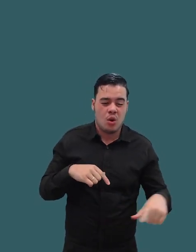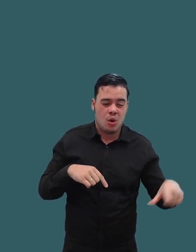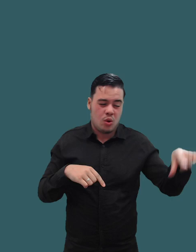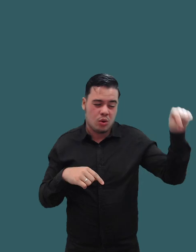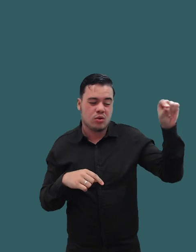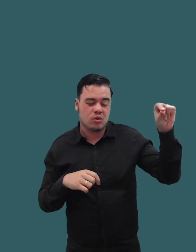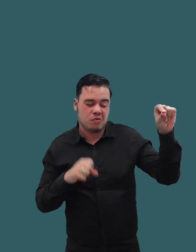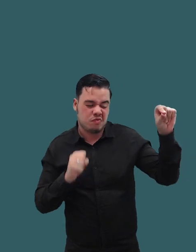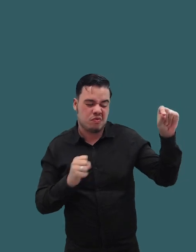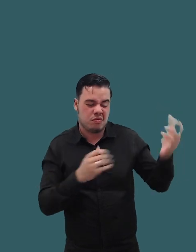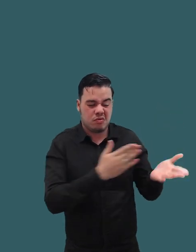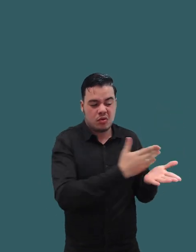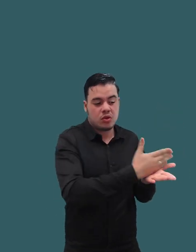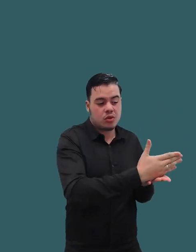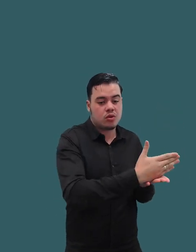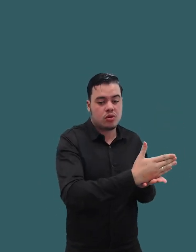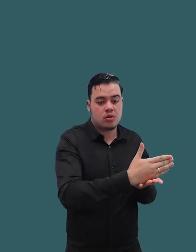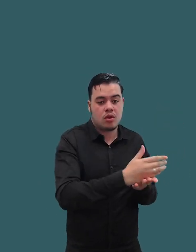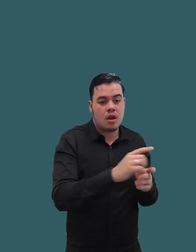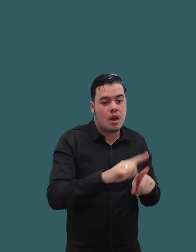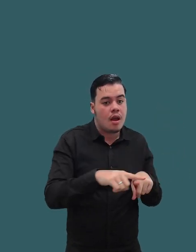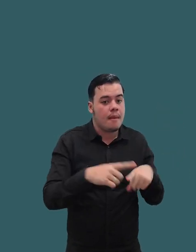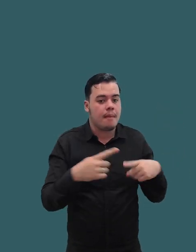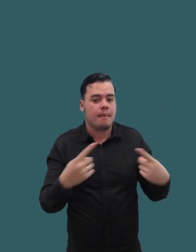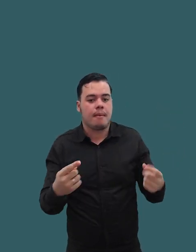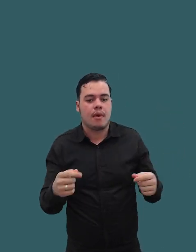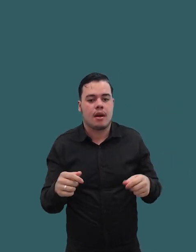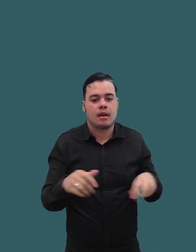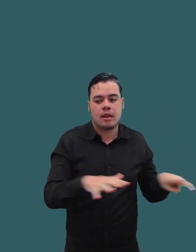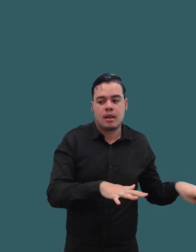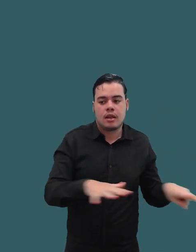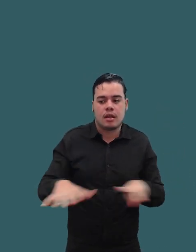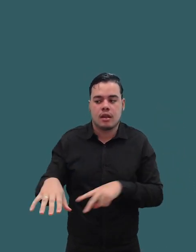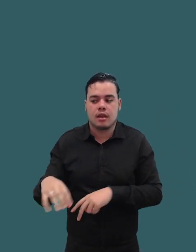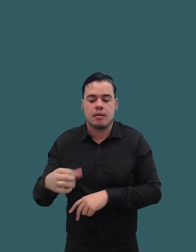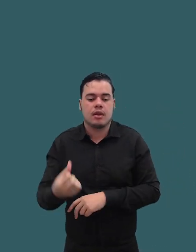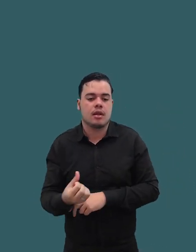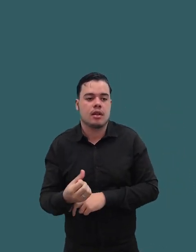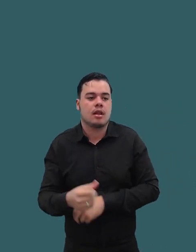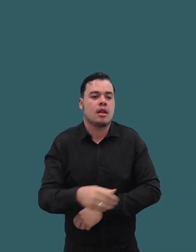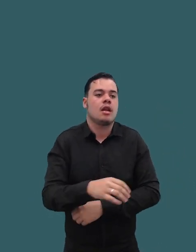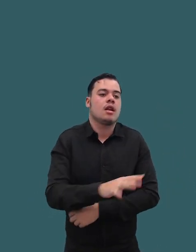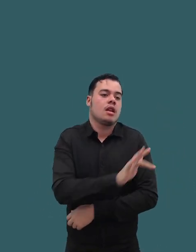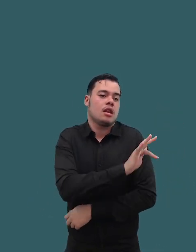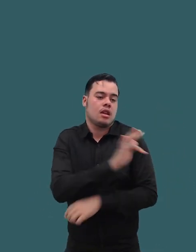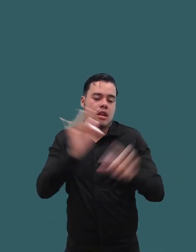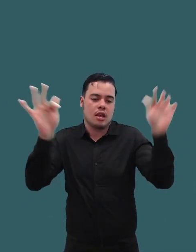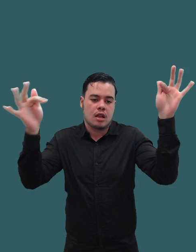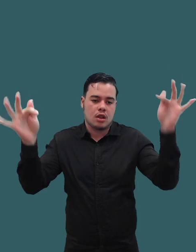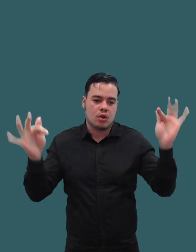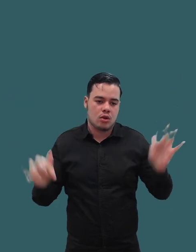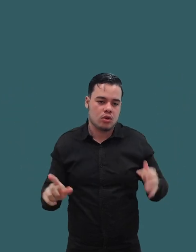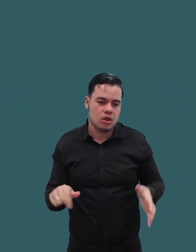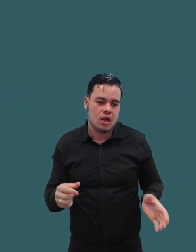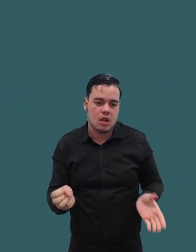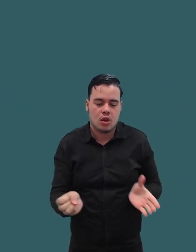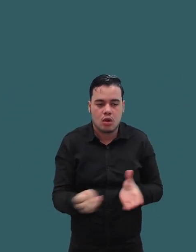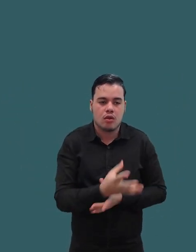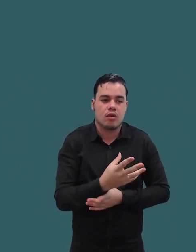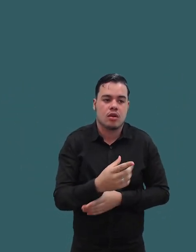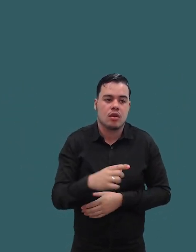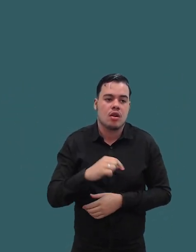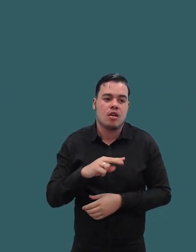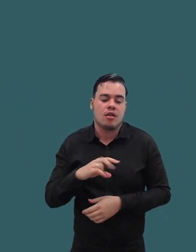puderem suspender. Entretanto, na Semana de Ciência, Tecnologia e Inovação, nós vamos fazer, na parte da tarde,